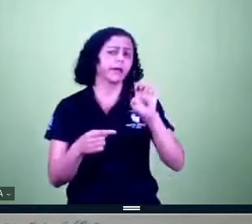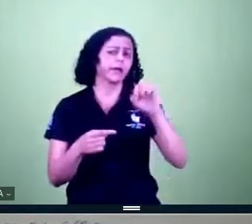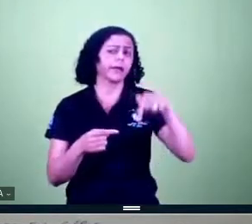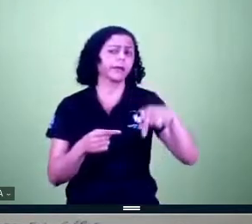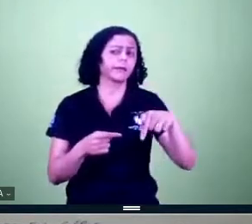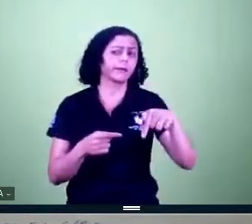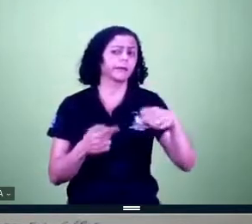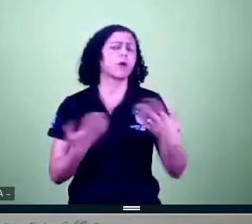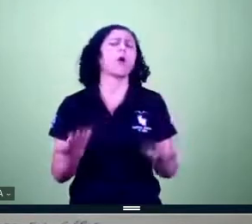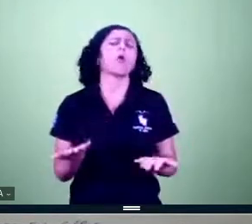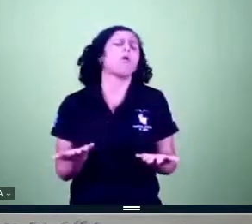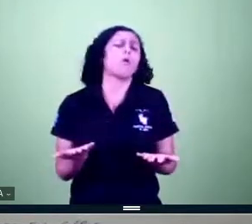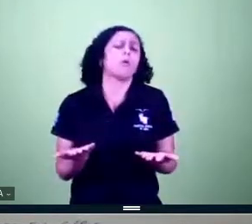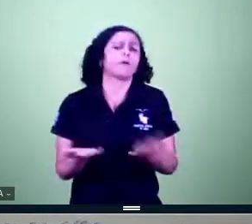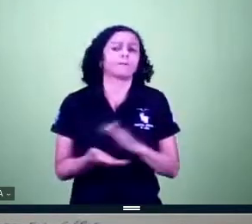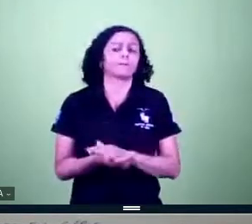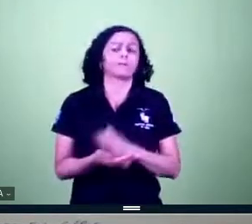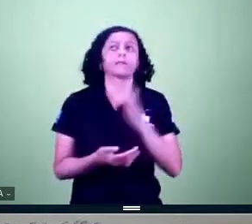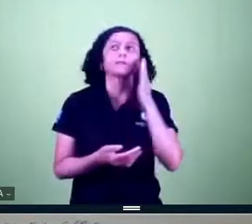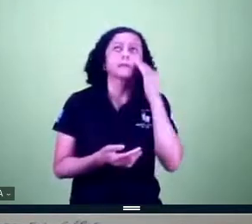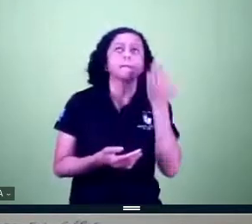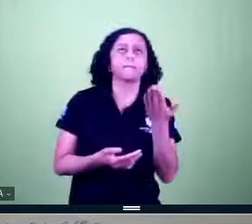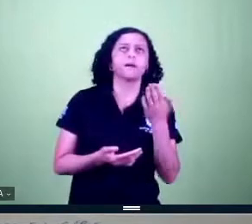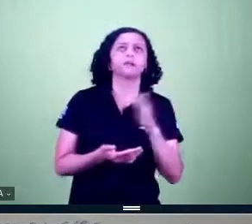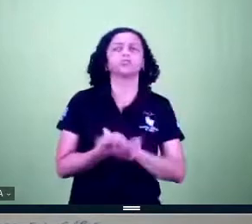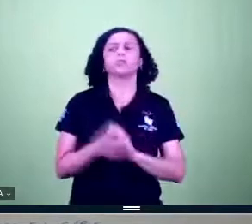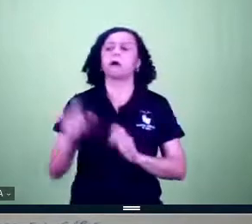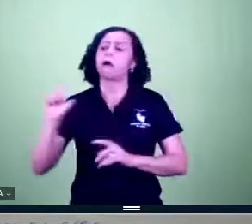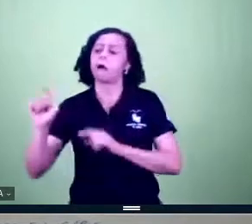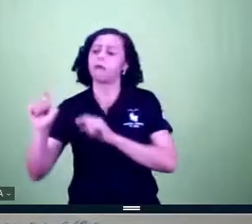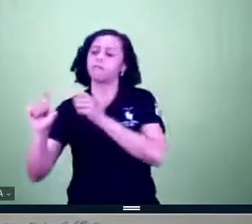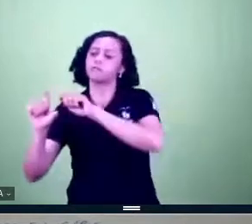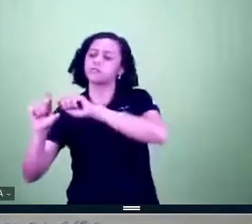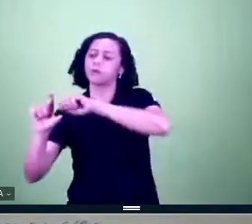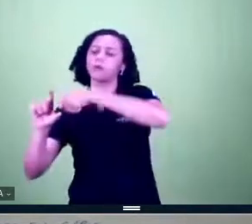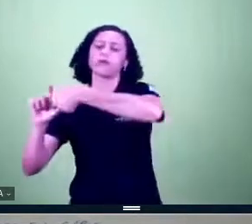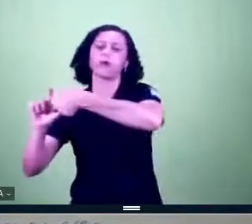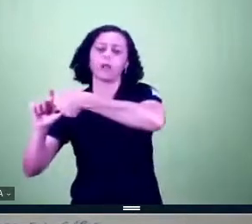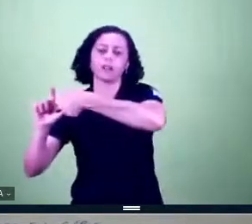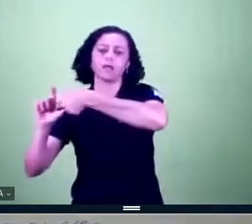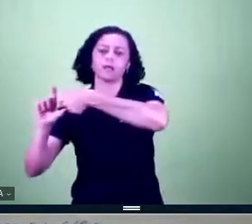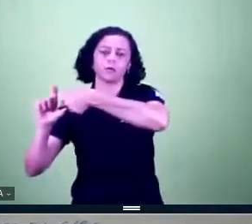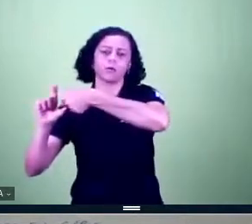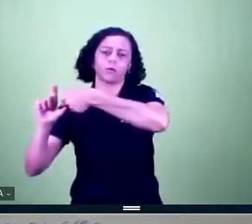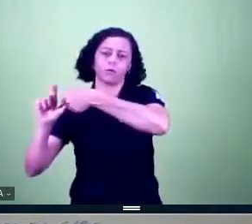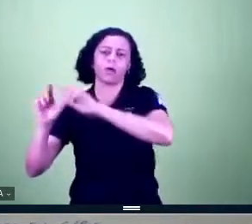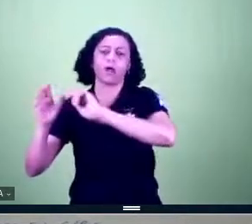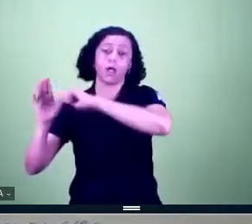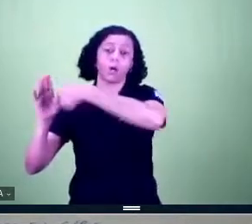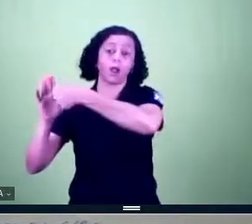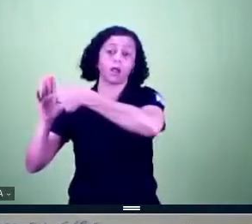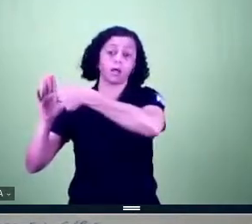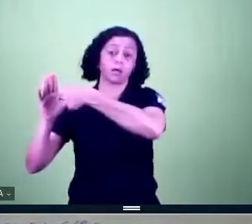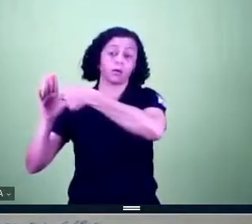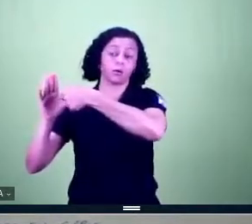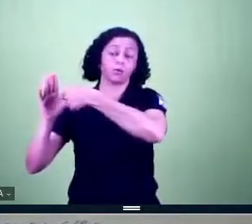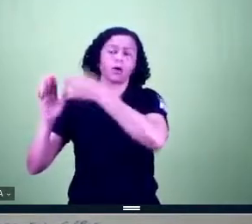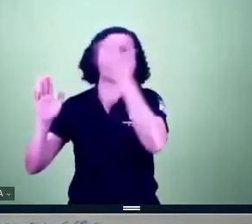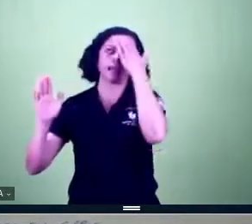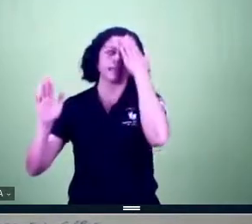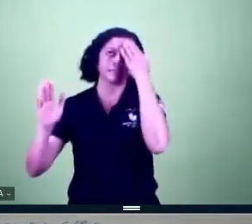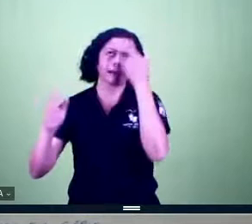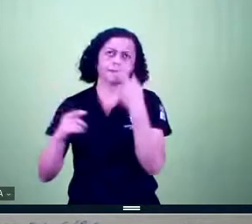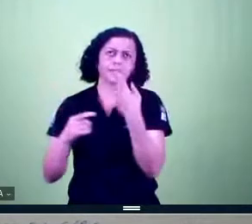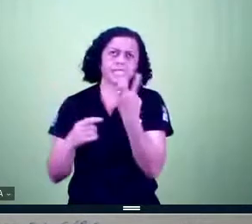manda corrente, quando eu fecho os terminais aqui, ligo a chave, ligo o botão lá da minha pilha, né, energizo o meu circuito, ela sabe que tem 3